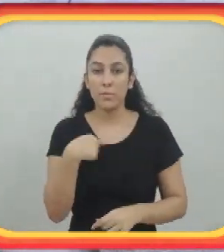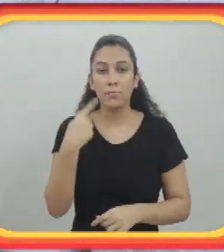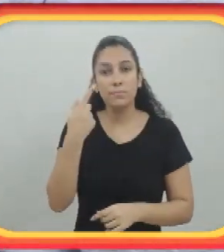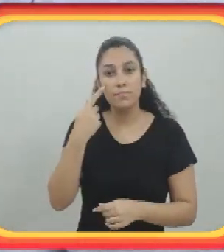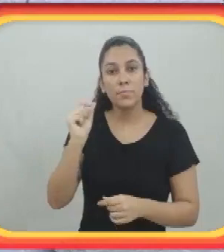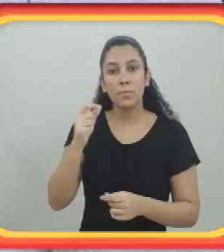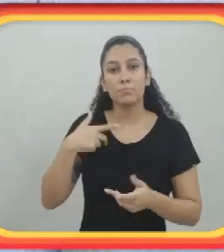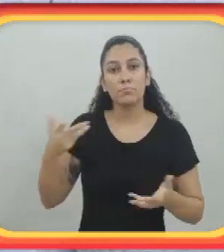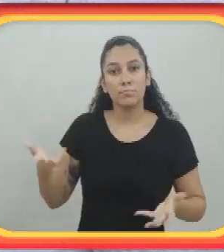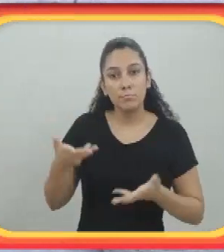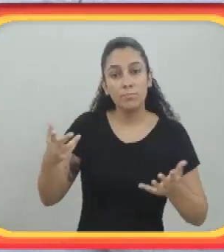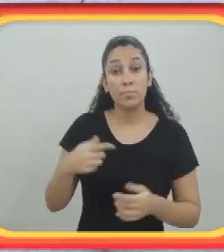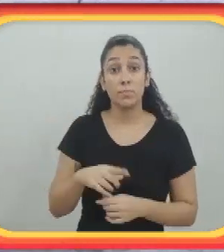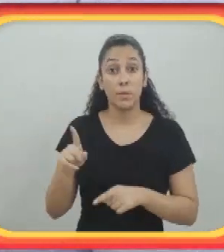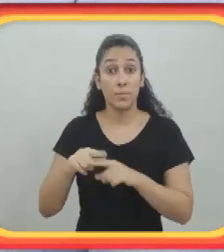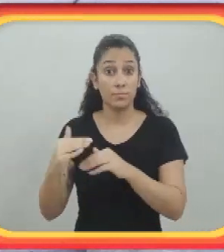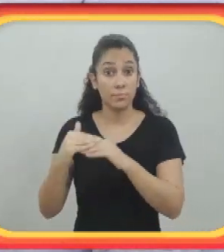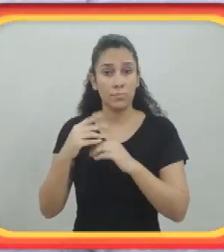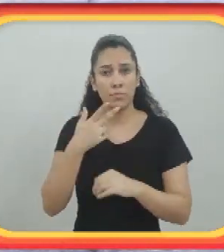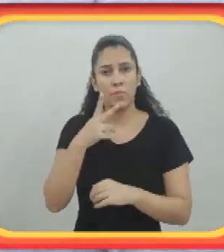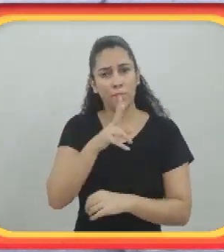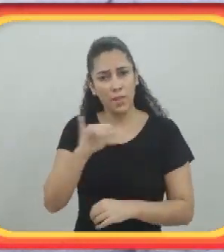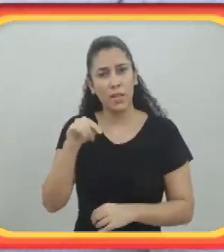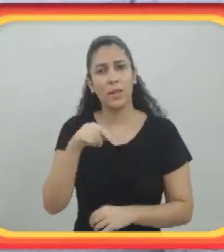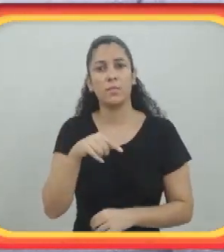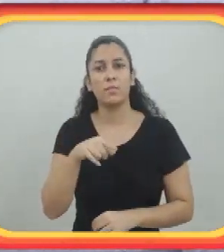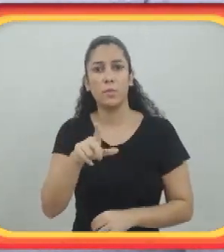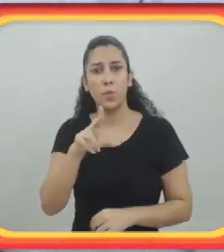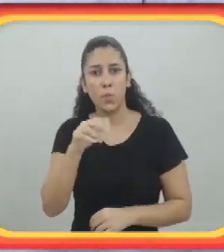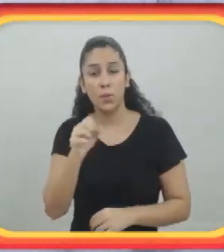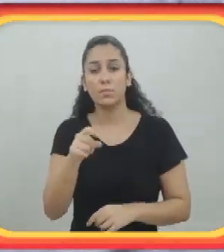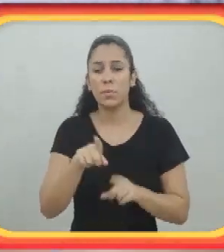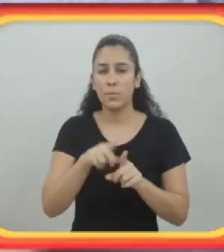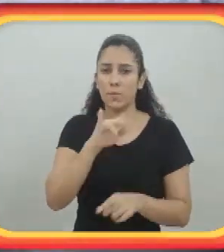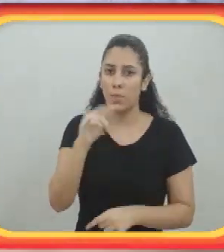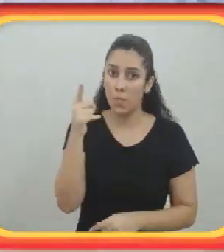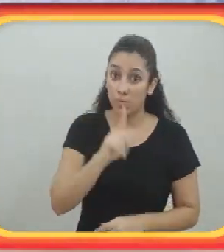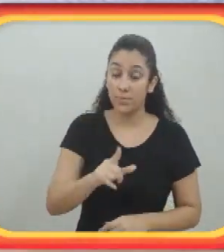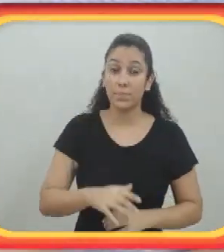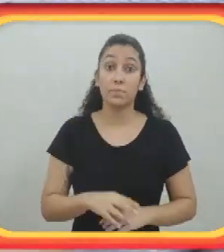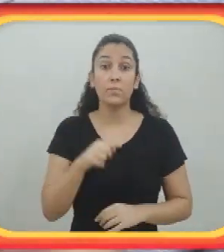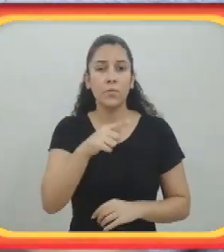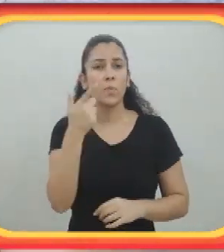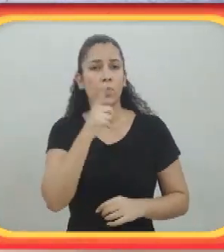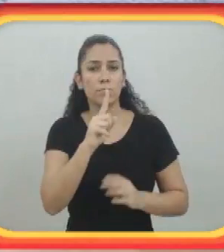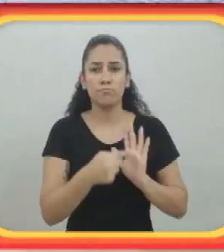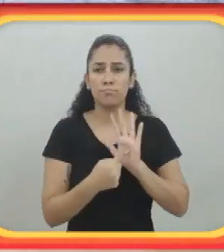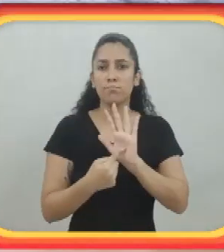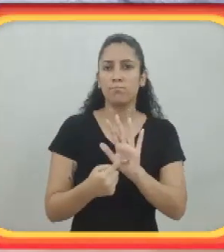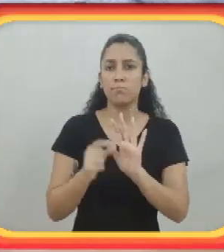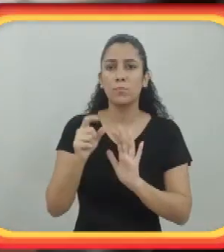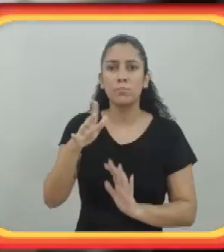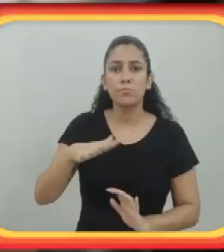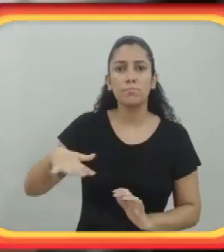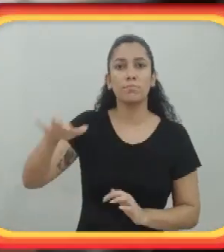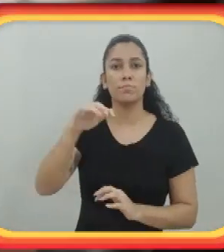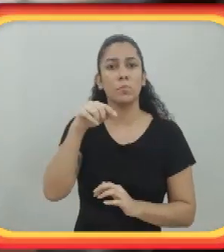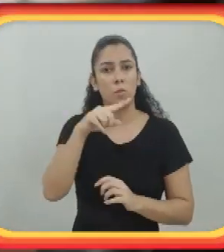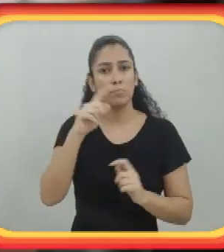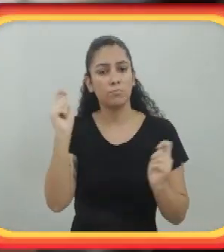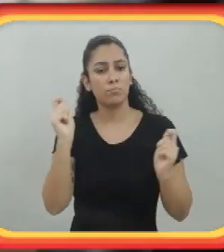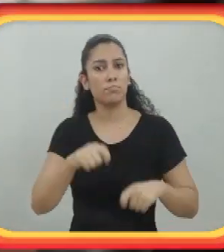mostrar pra eles aquilo que você tá aqui pra fazer, que você é capaz, né? Em relação com meu pai